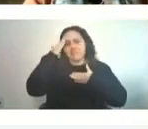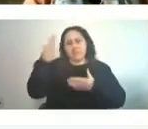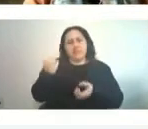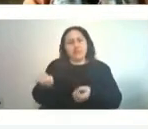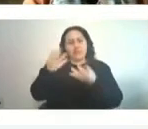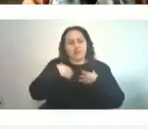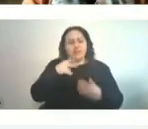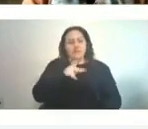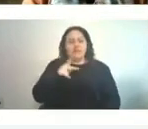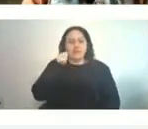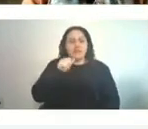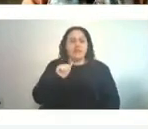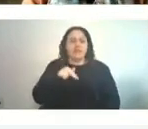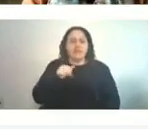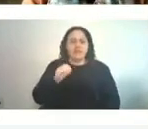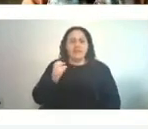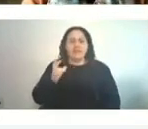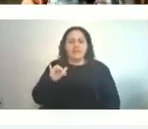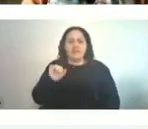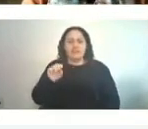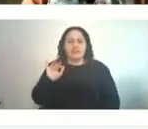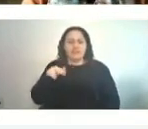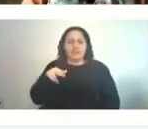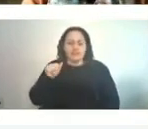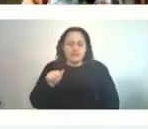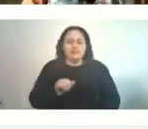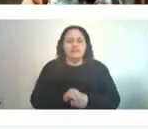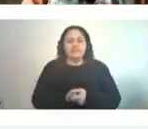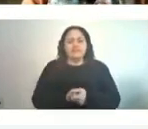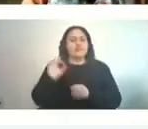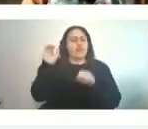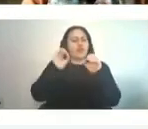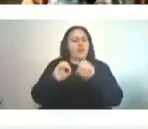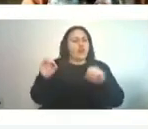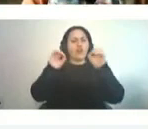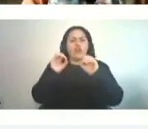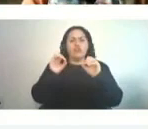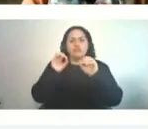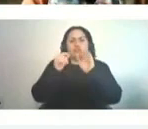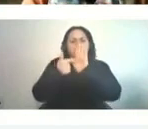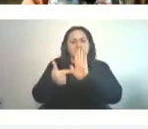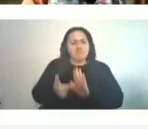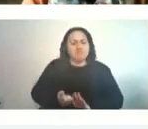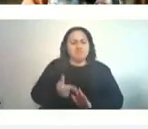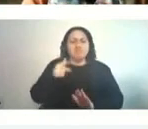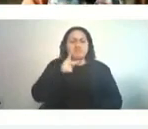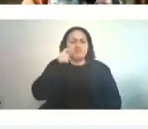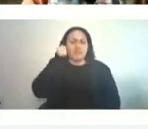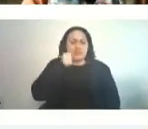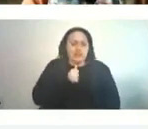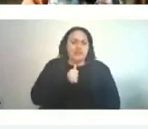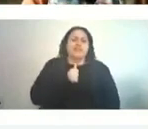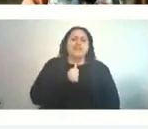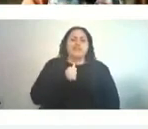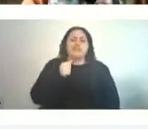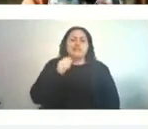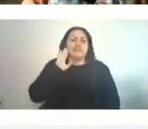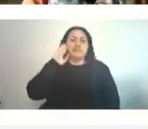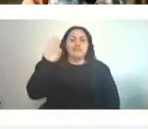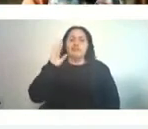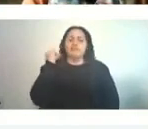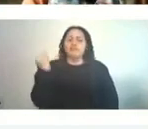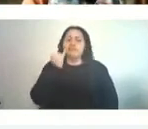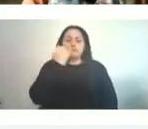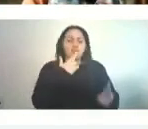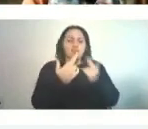Cristina. Ótimos destaques pela professora Maria Isabel, especialmente a importância da relação professor-aluno e das